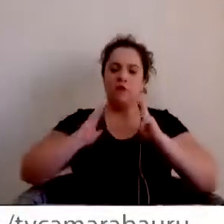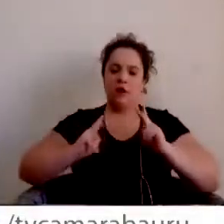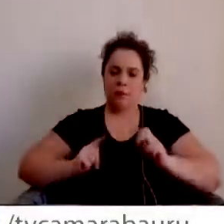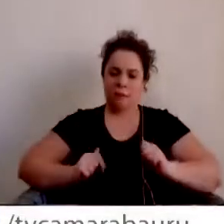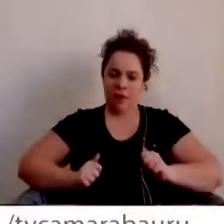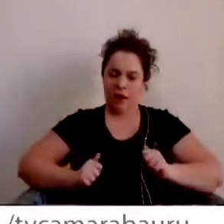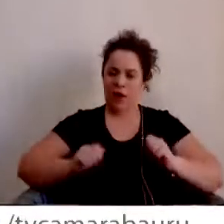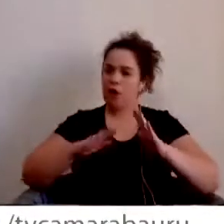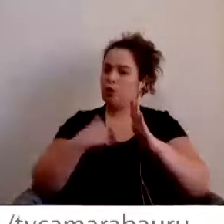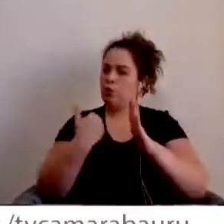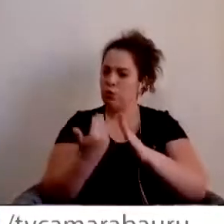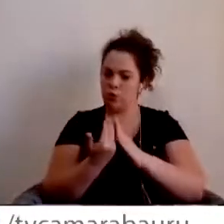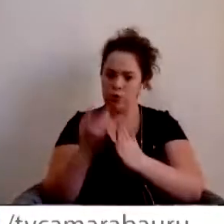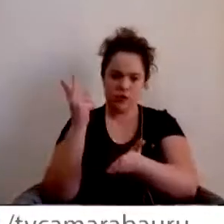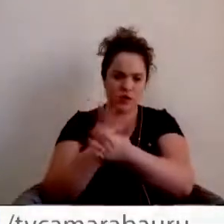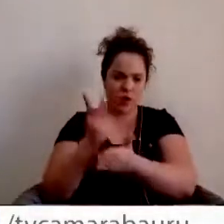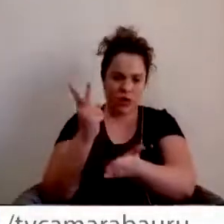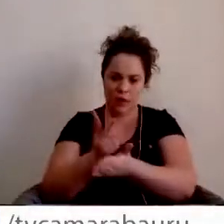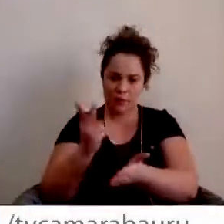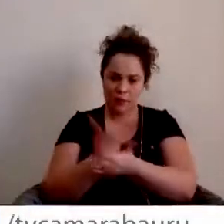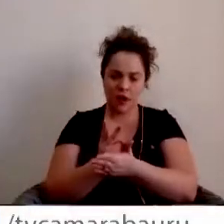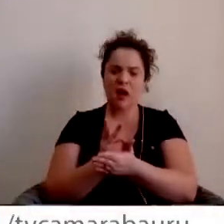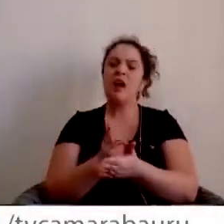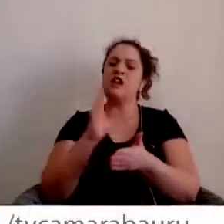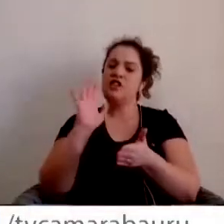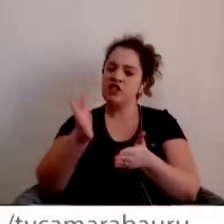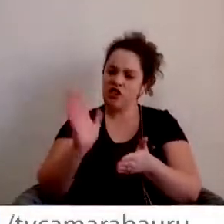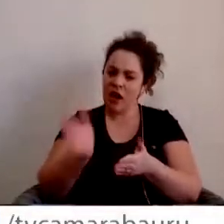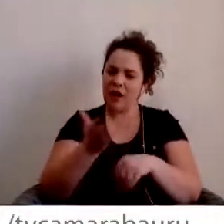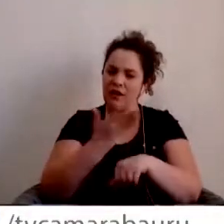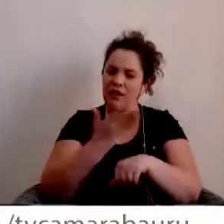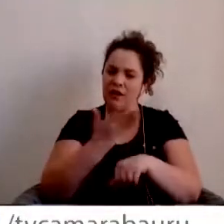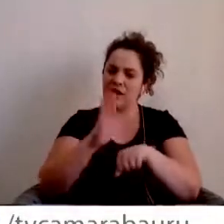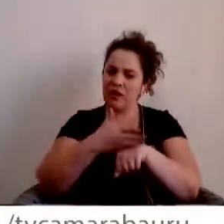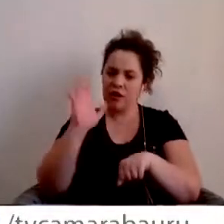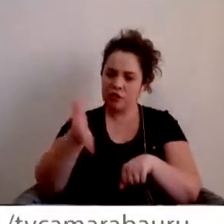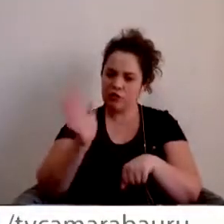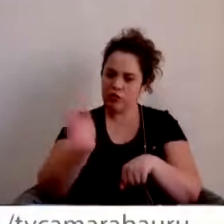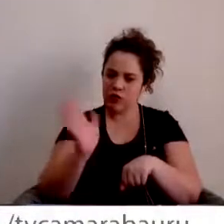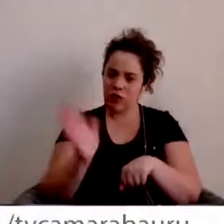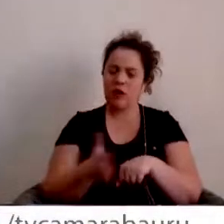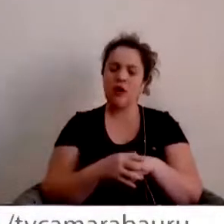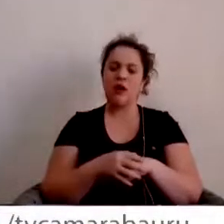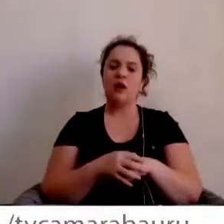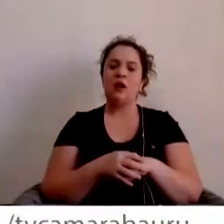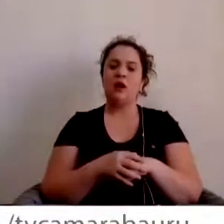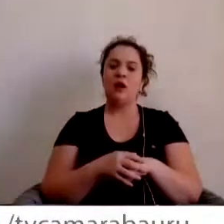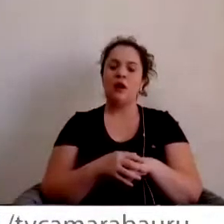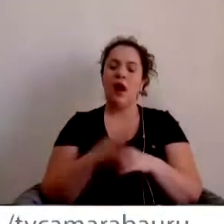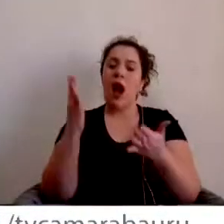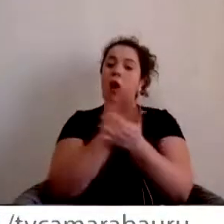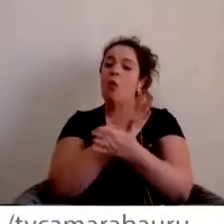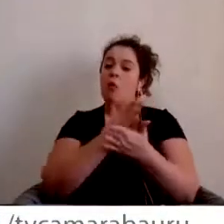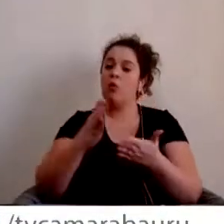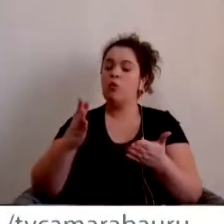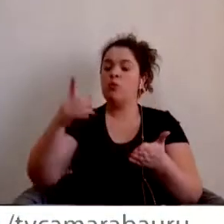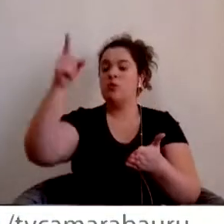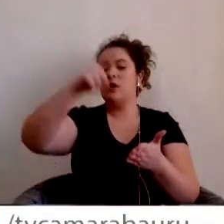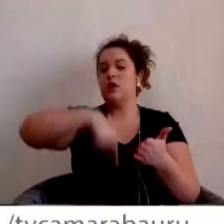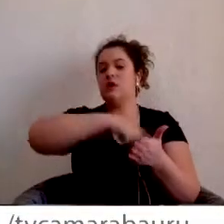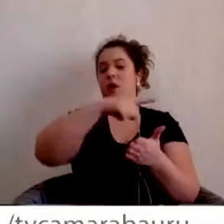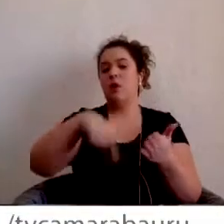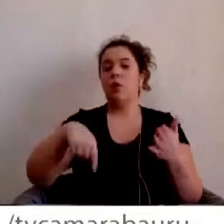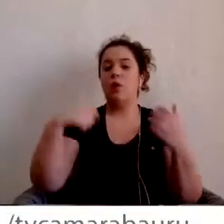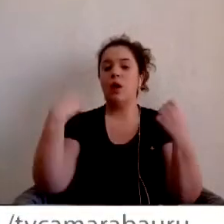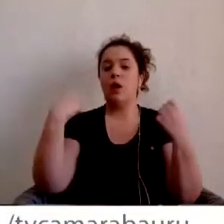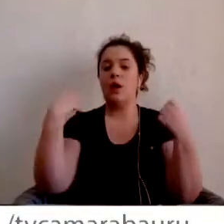momento, já estamos preparados para isso. Distanciamos equipamentos, impedimos alguns. Então são muitas coisas que